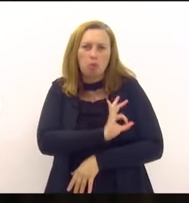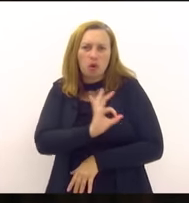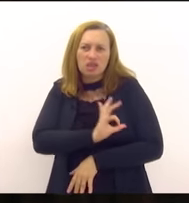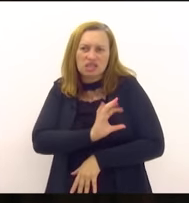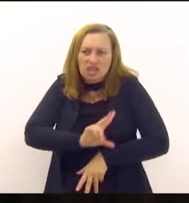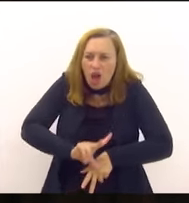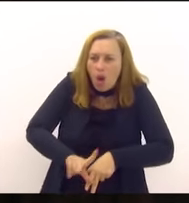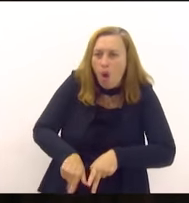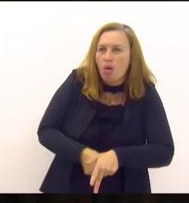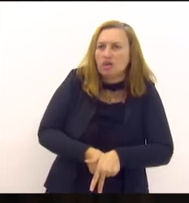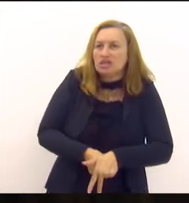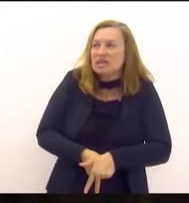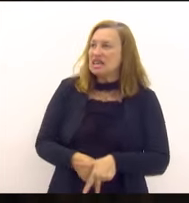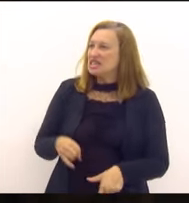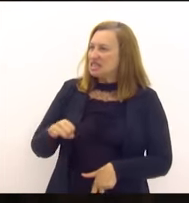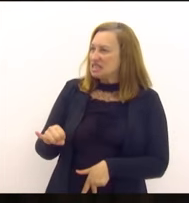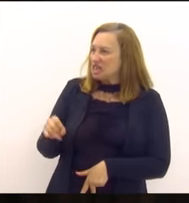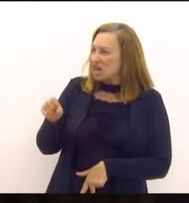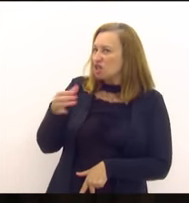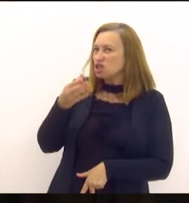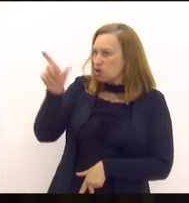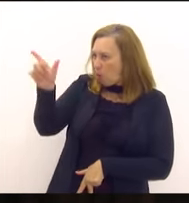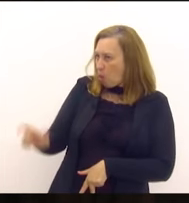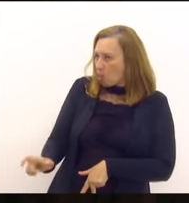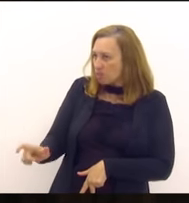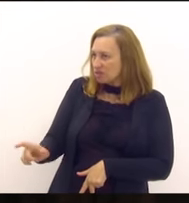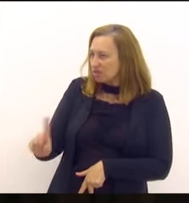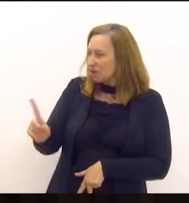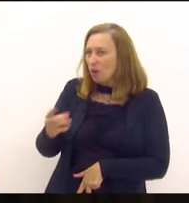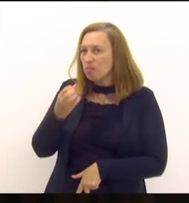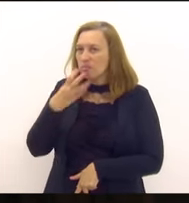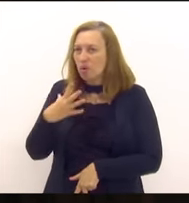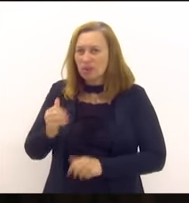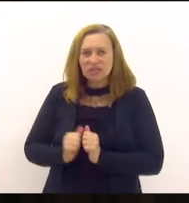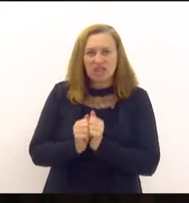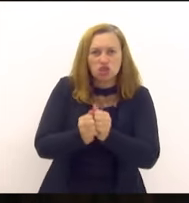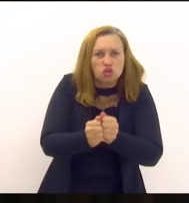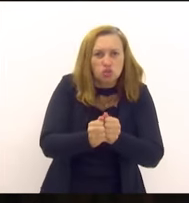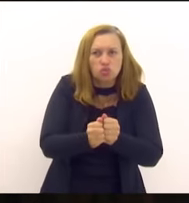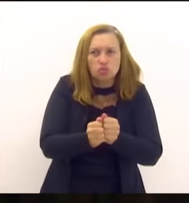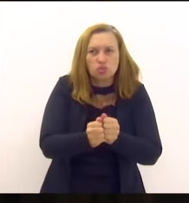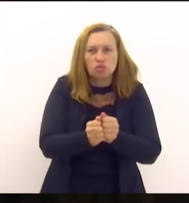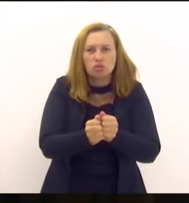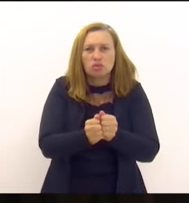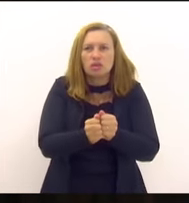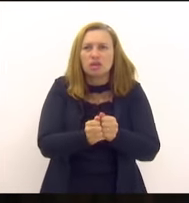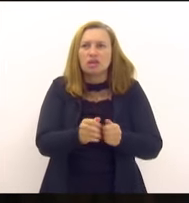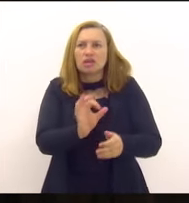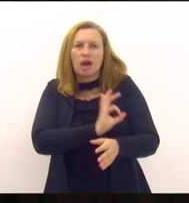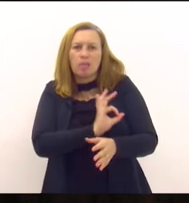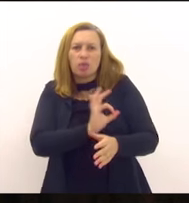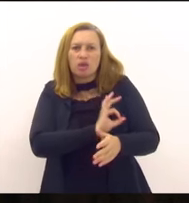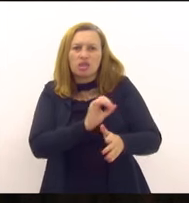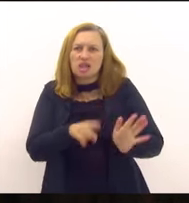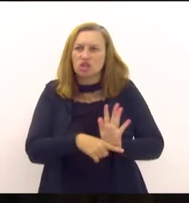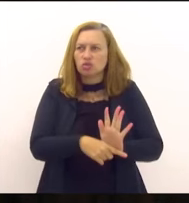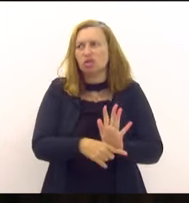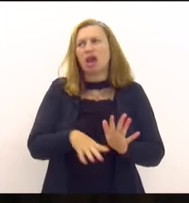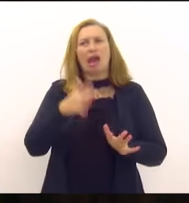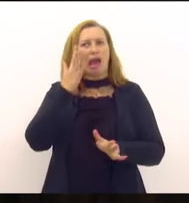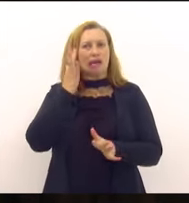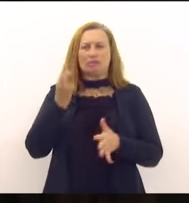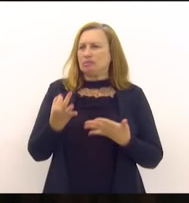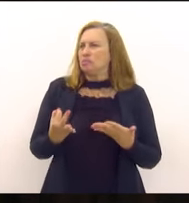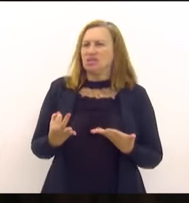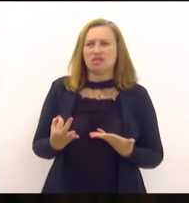cara desse não serve para estar na rua combatendo a polícia, gente, realmente eu não entendo mais nada de polícia. Então, estou conclamando,